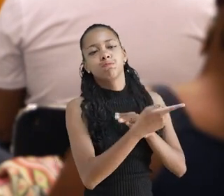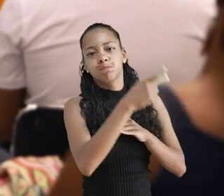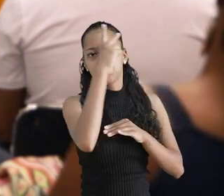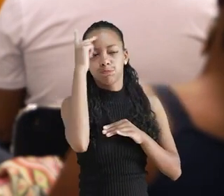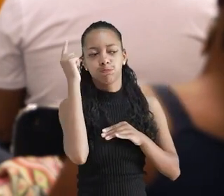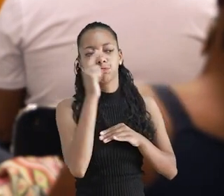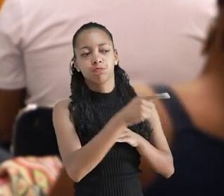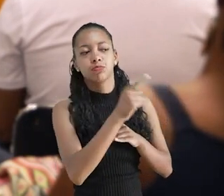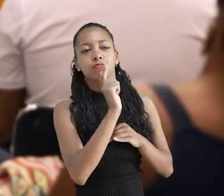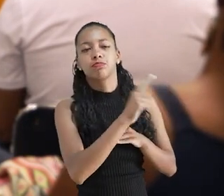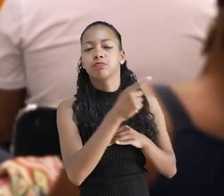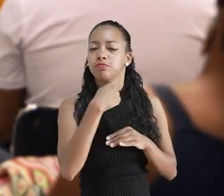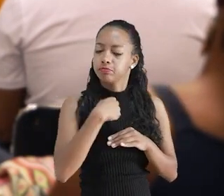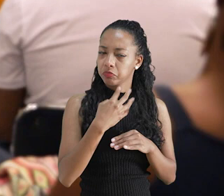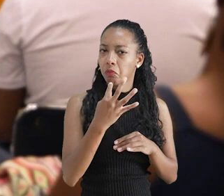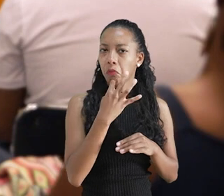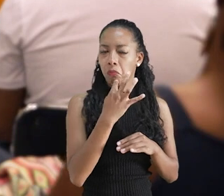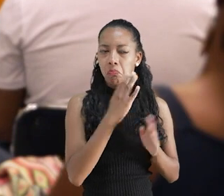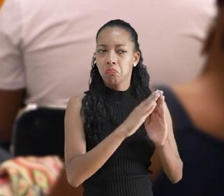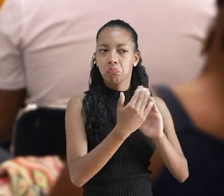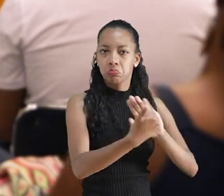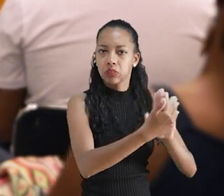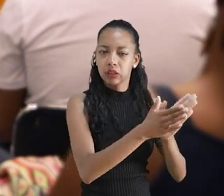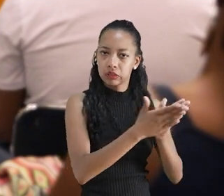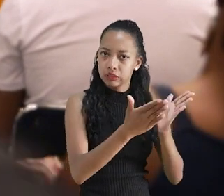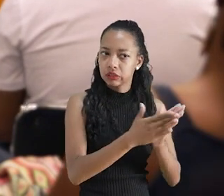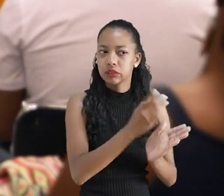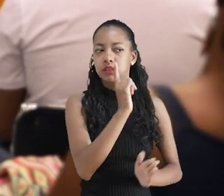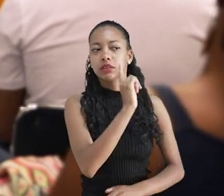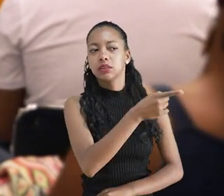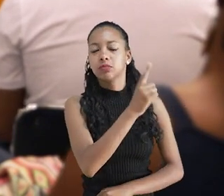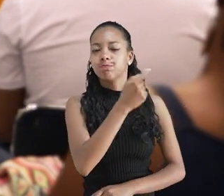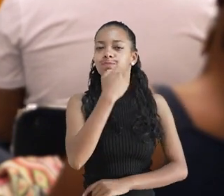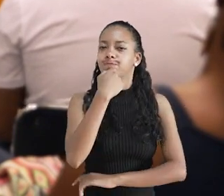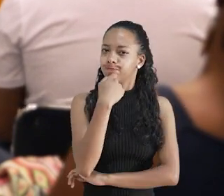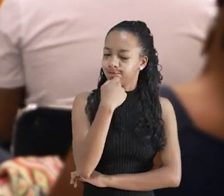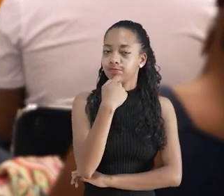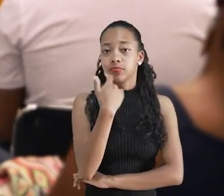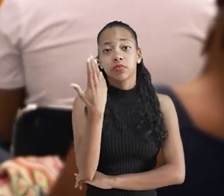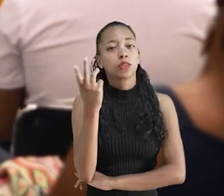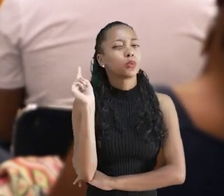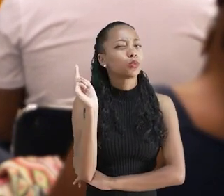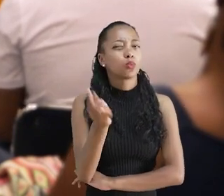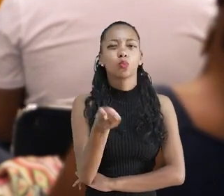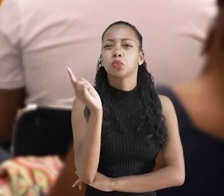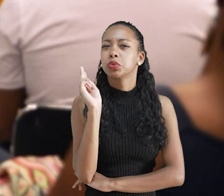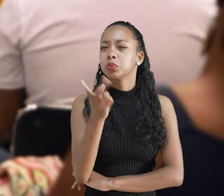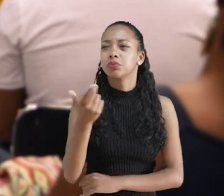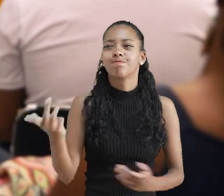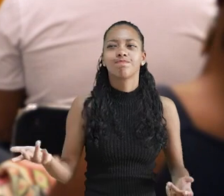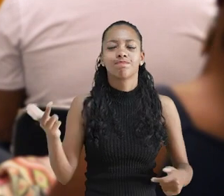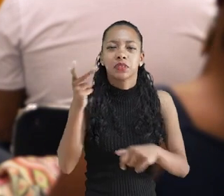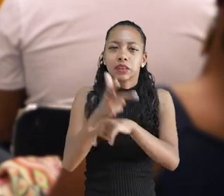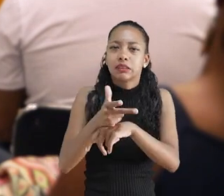as pessoas que estão eles e a gente continua nessa lógica do sem recurso do sem financiamento